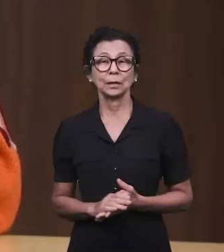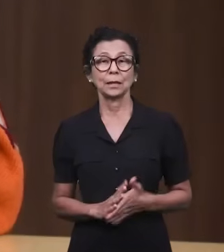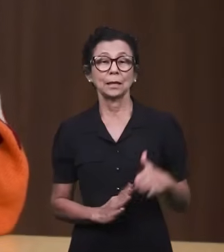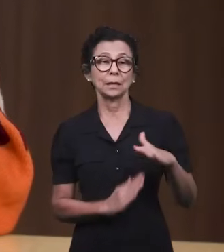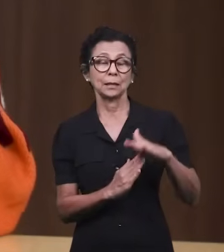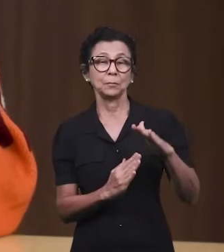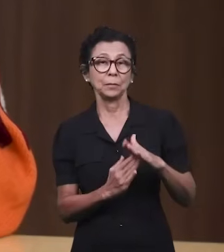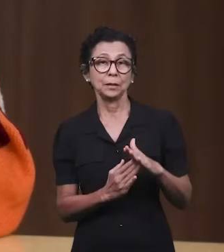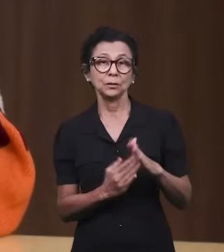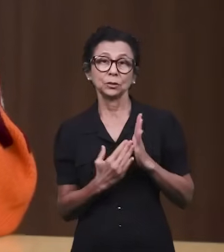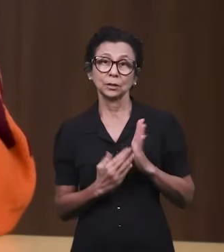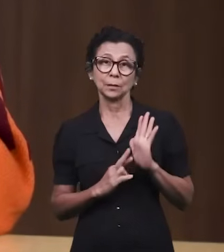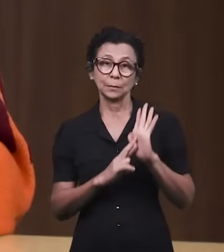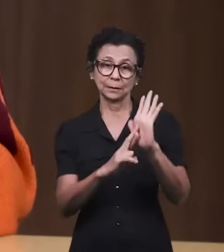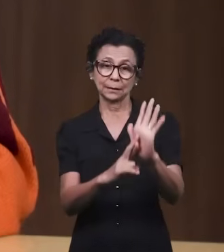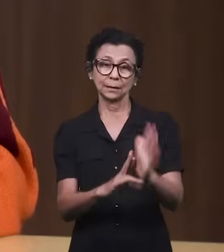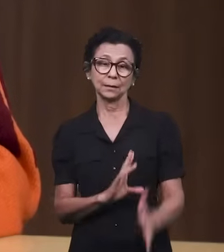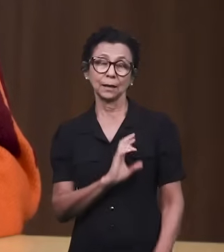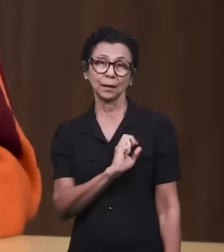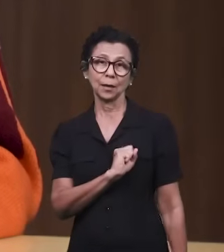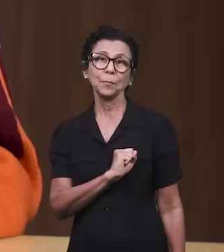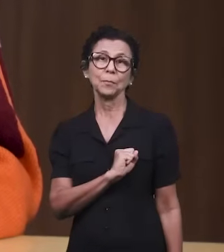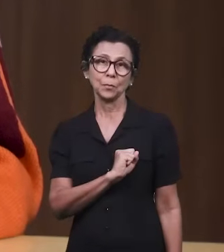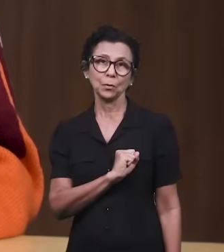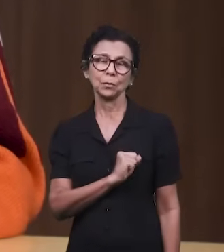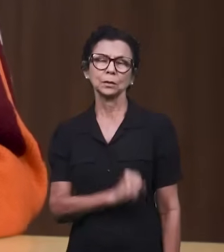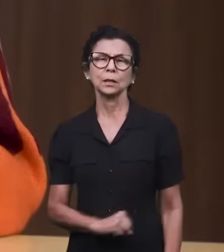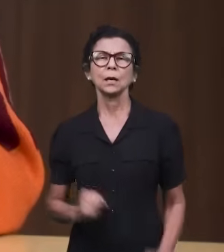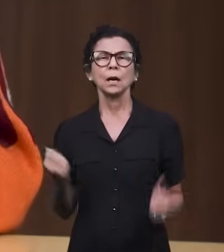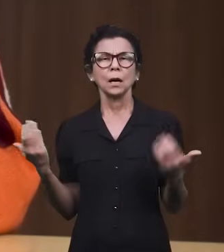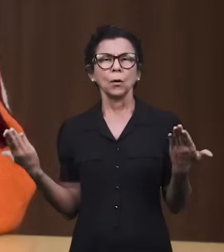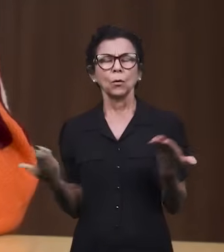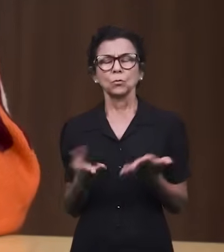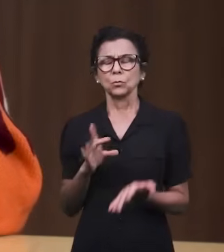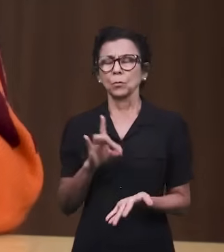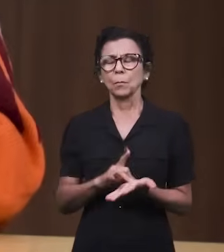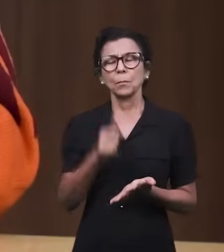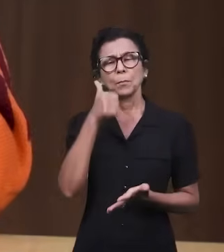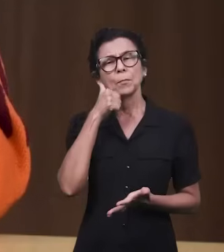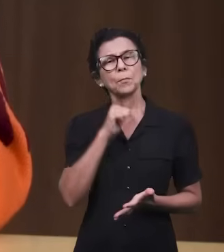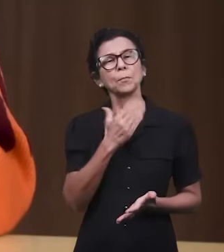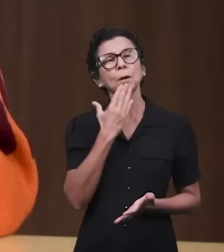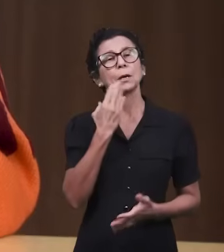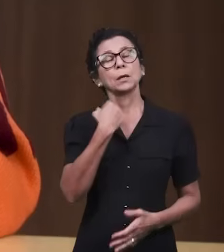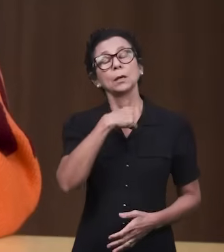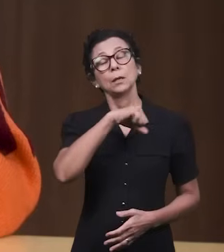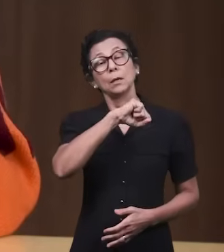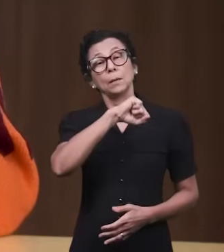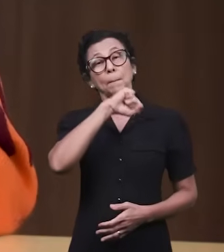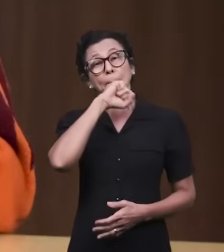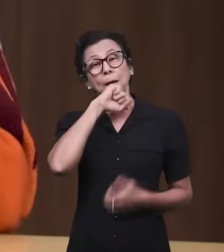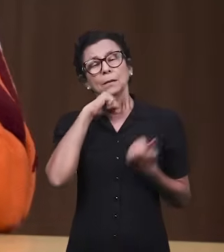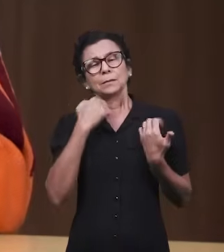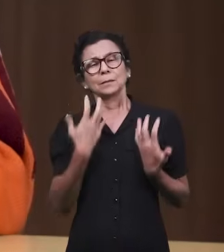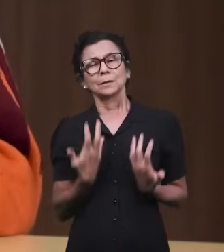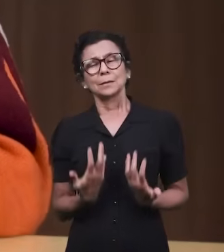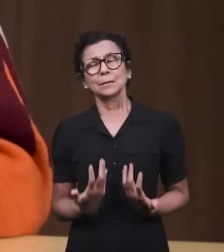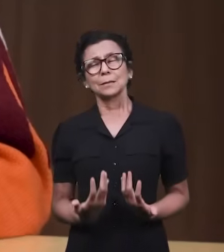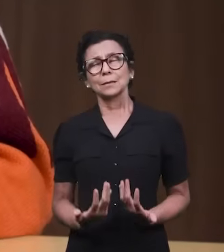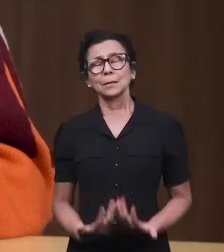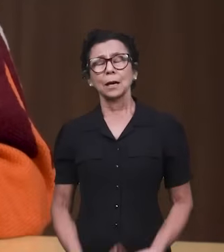amor. Nós vivemos em tempos em que muitos pais e muitas mães se sentem cansados, por